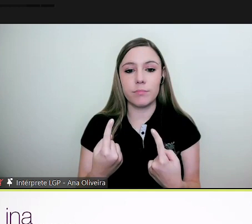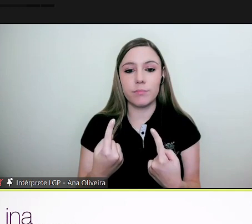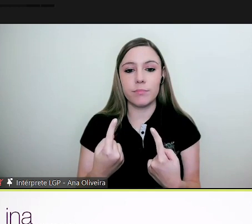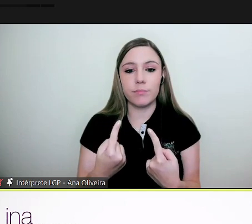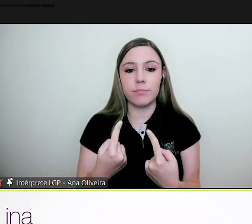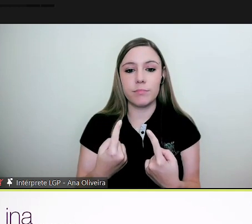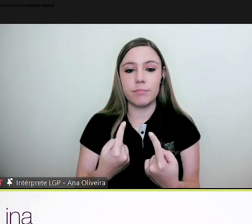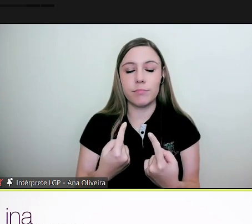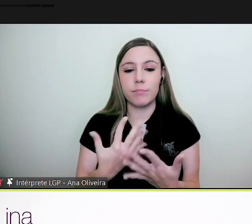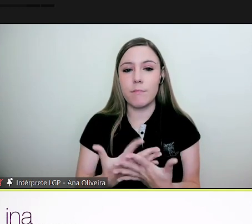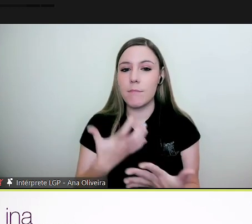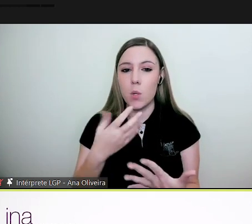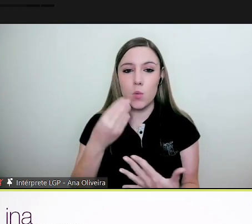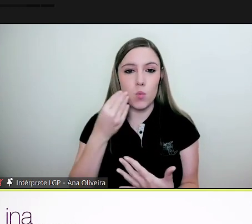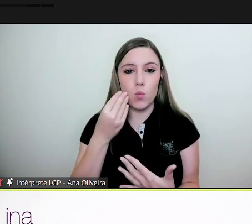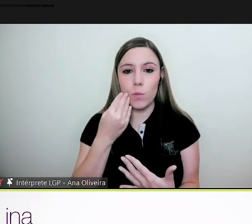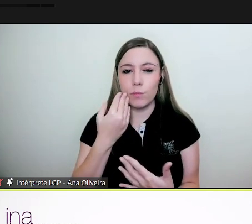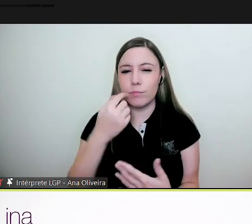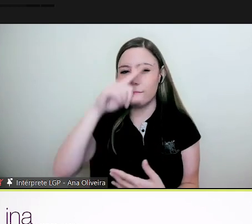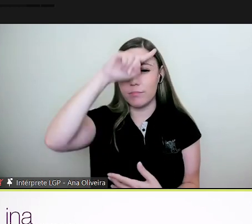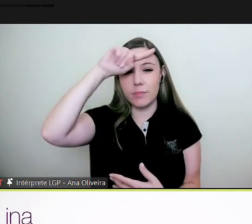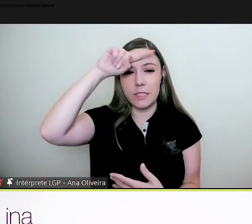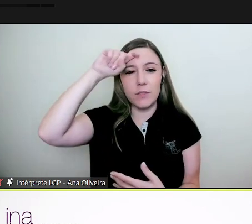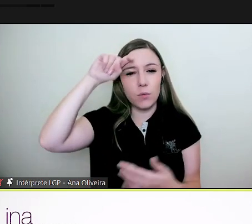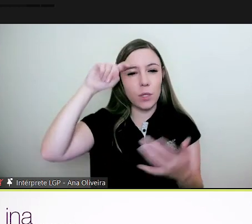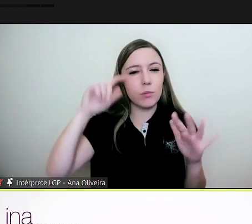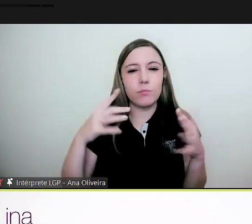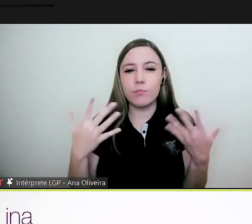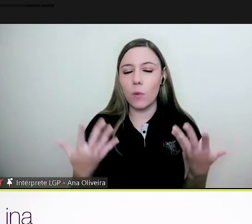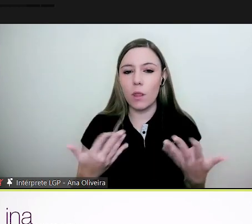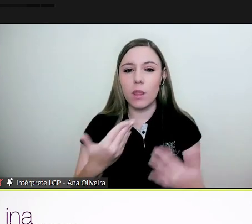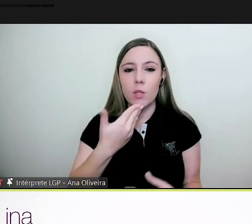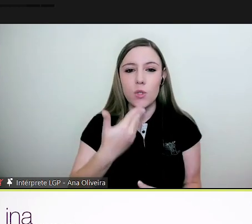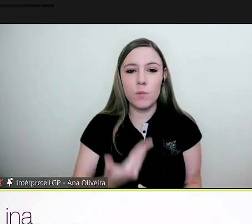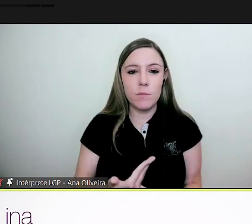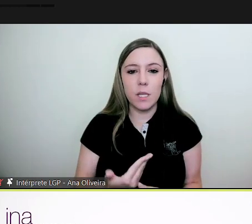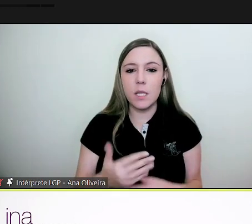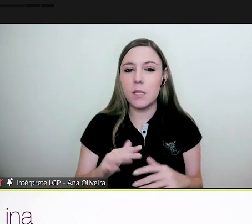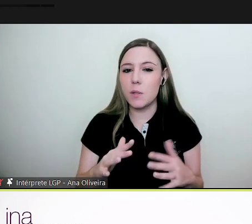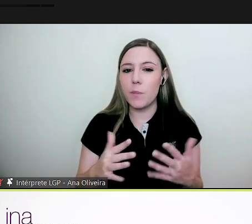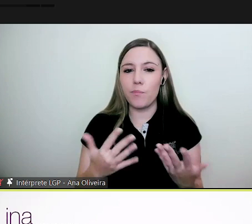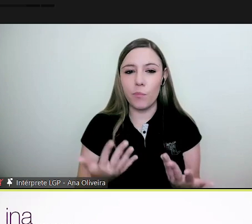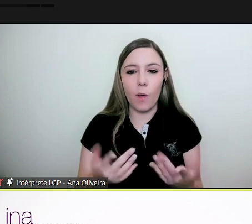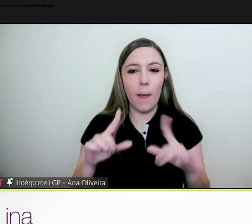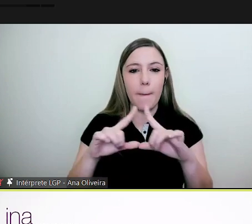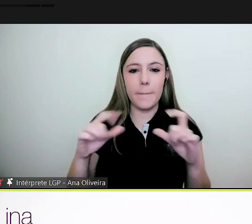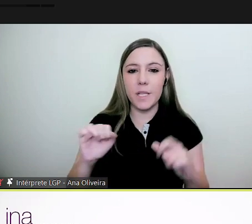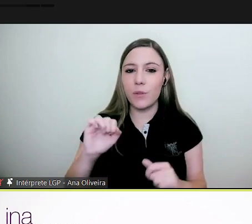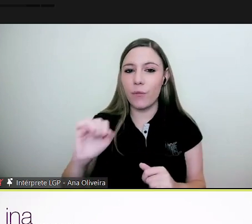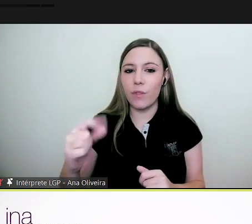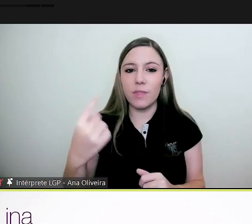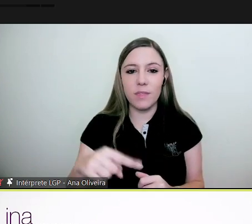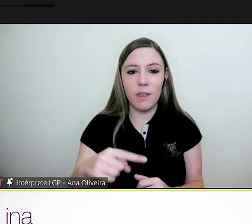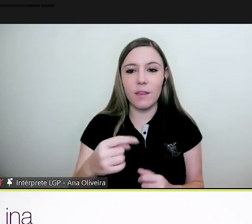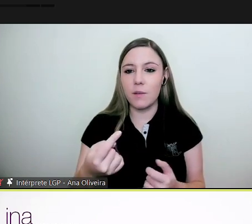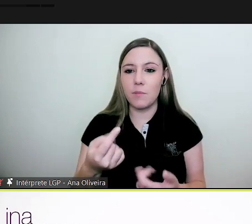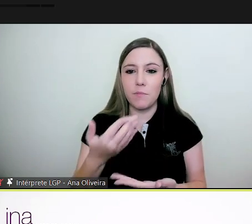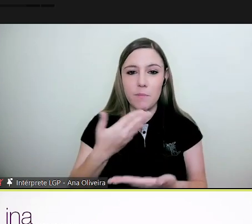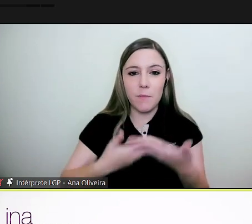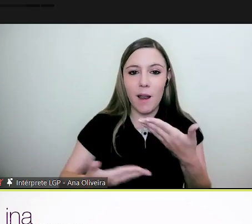impacto. Que dificuldades, que experiência de Navigator Company que pode partilhar aqui neste espaço connosco?